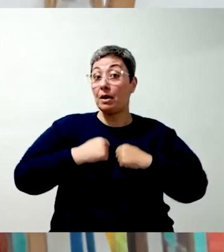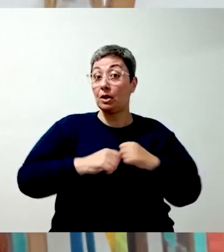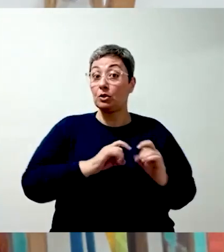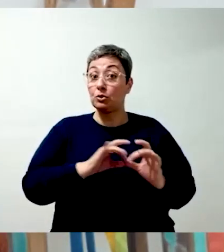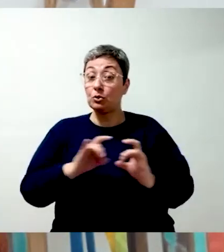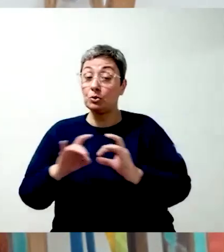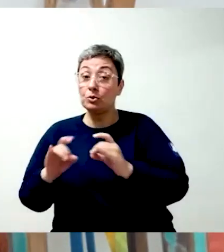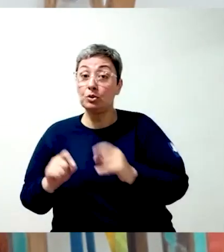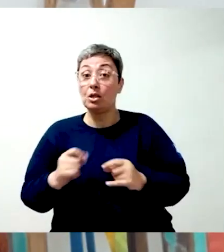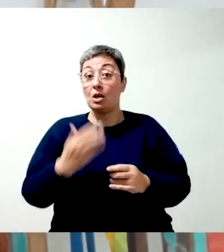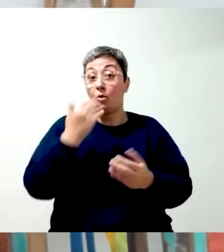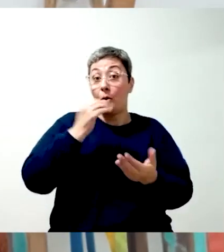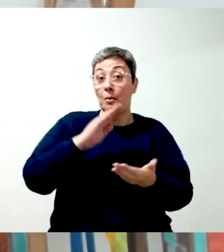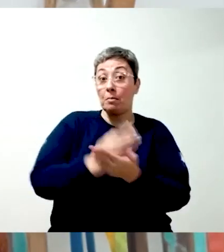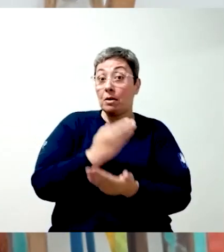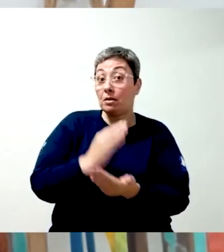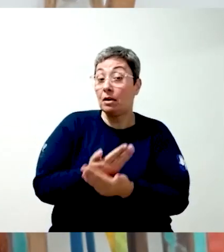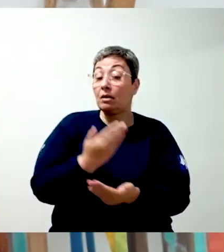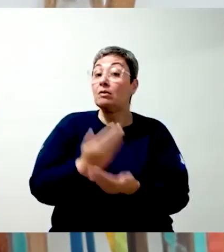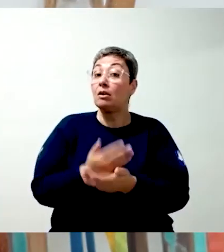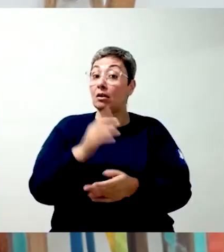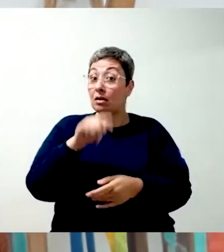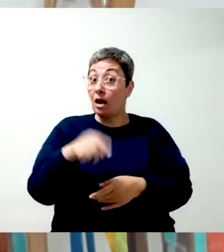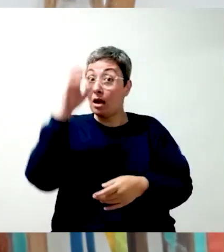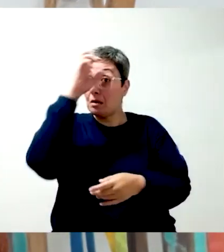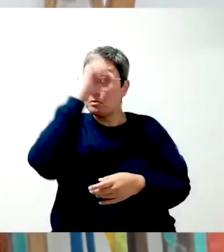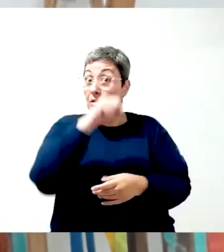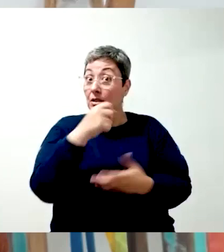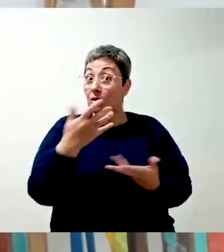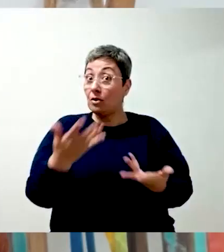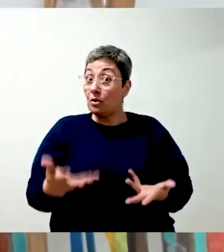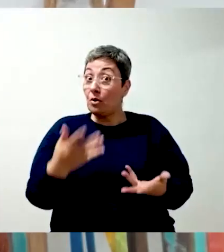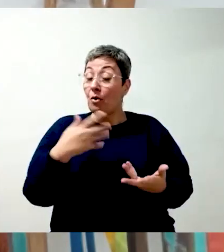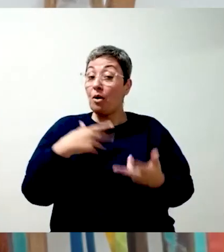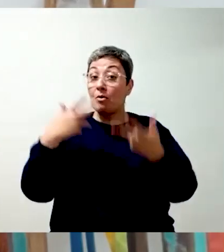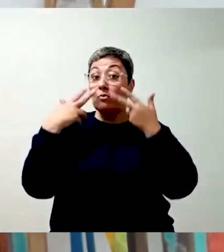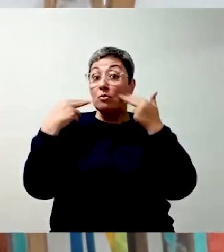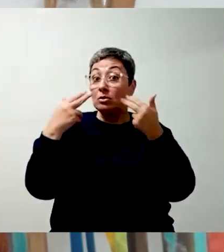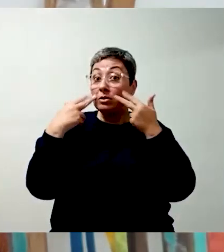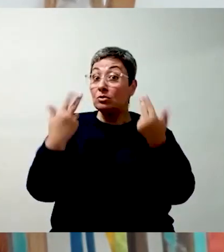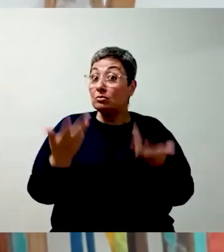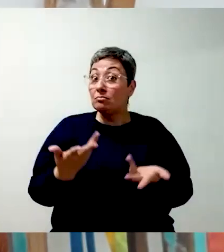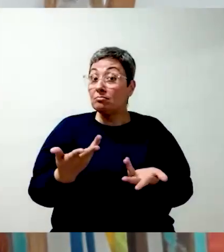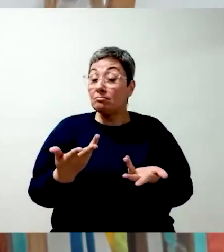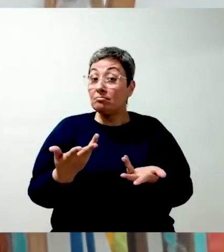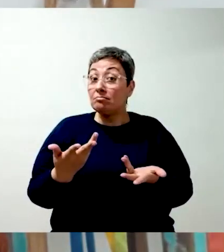e o consumo da mandioca, por exemplo, foram aprendidos com os índios.